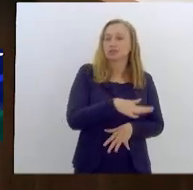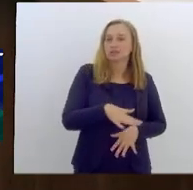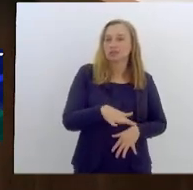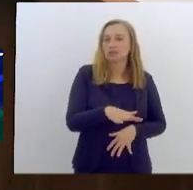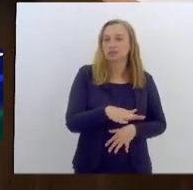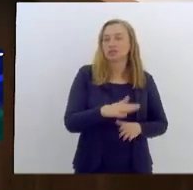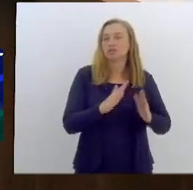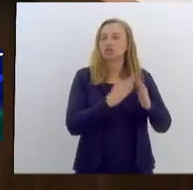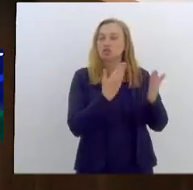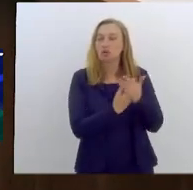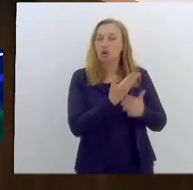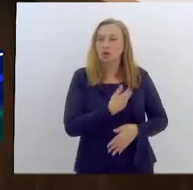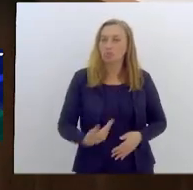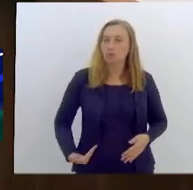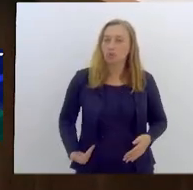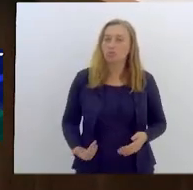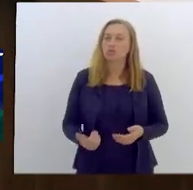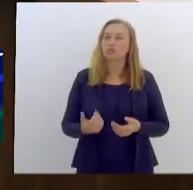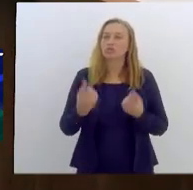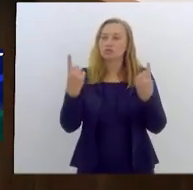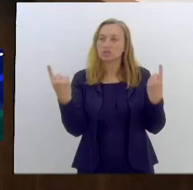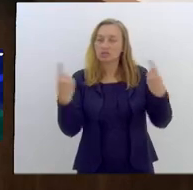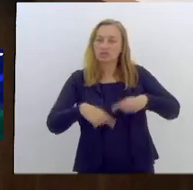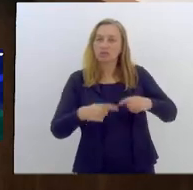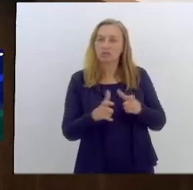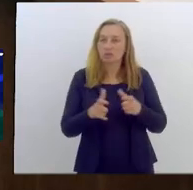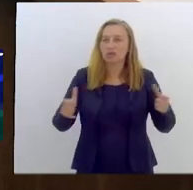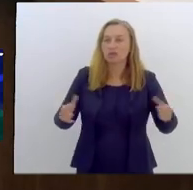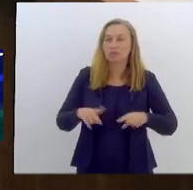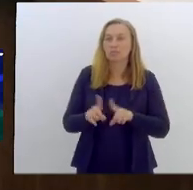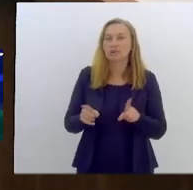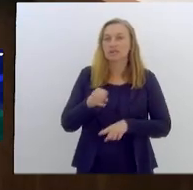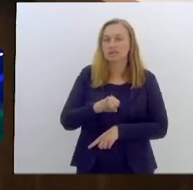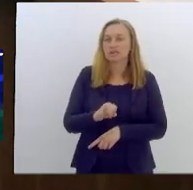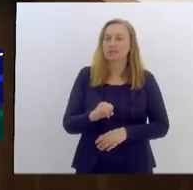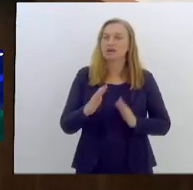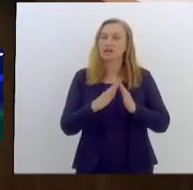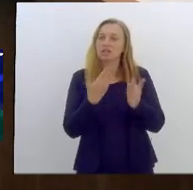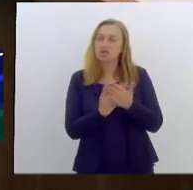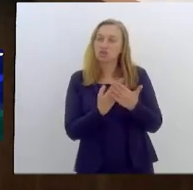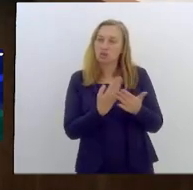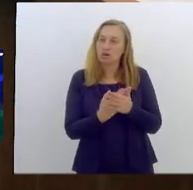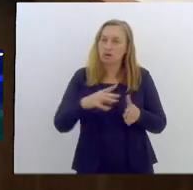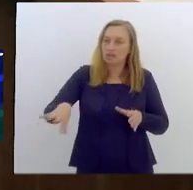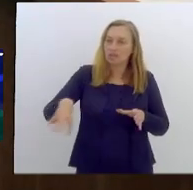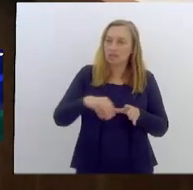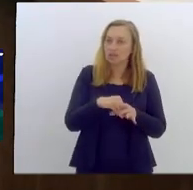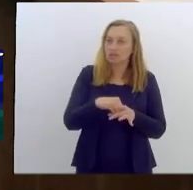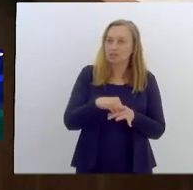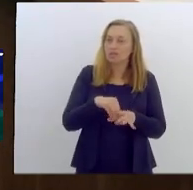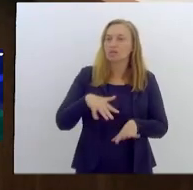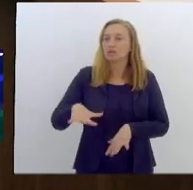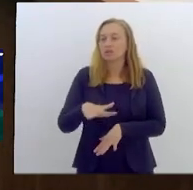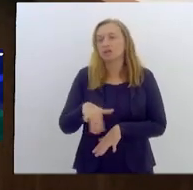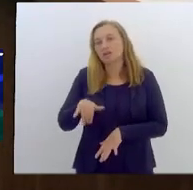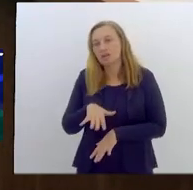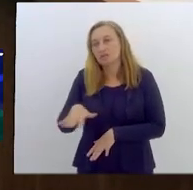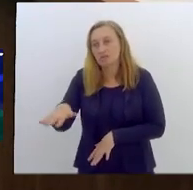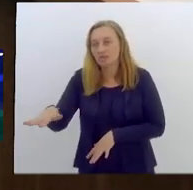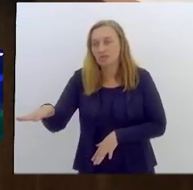de escolas, há enormes desafios. Mas se essa escola, além de tudo, está inserida numa área